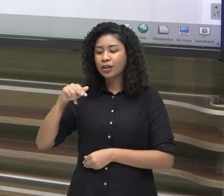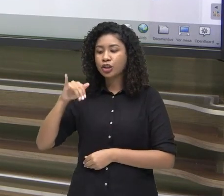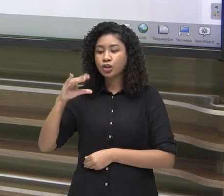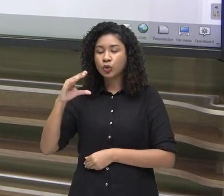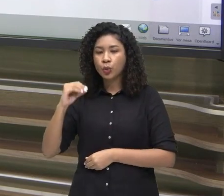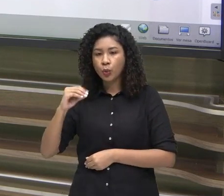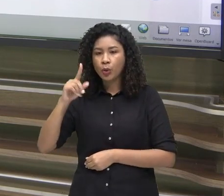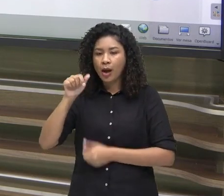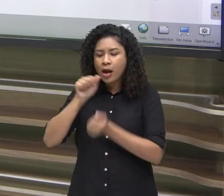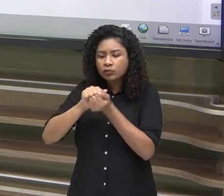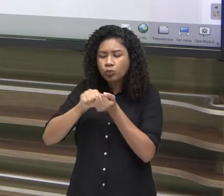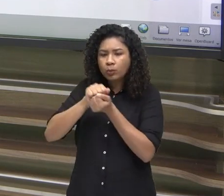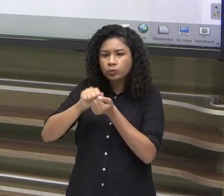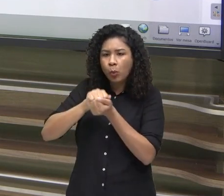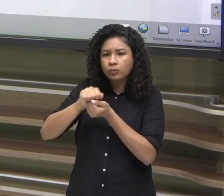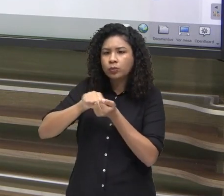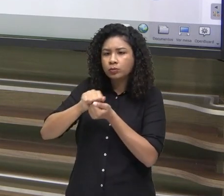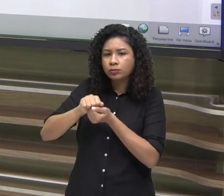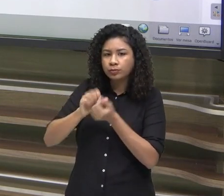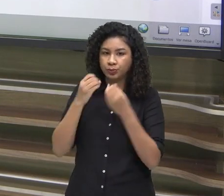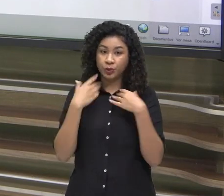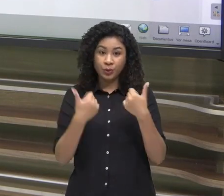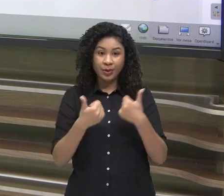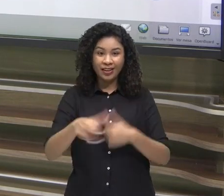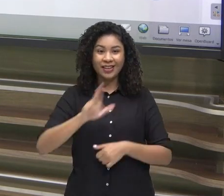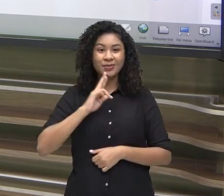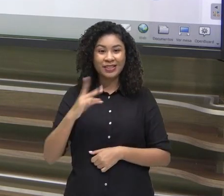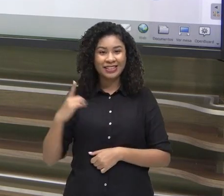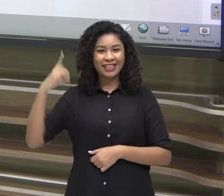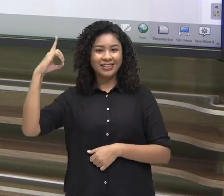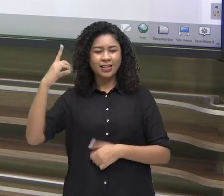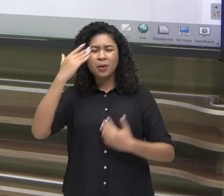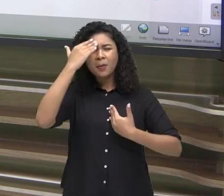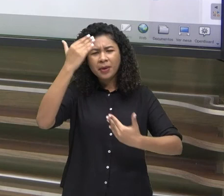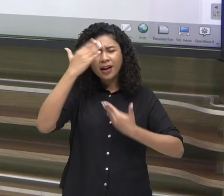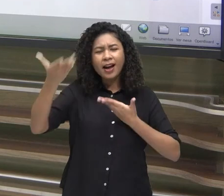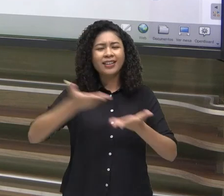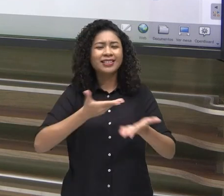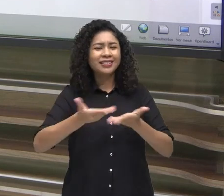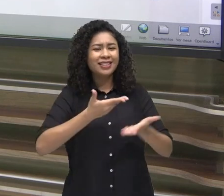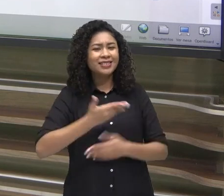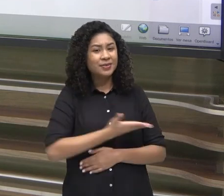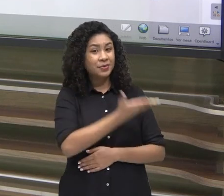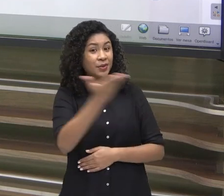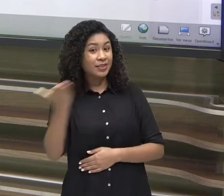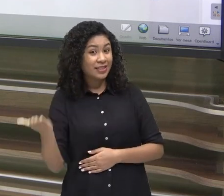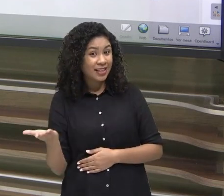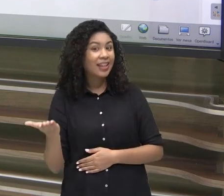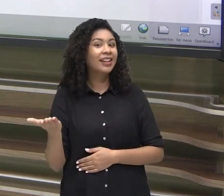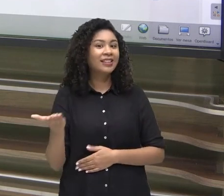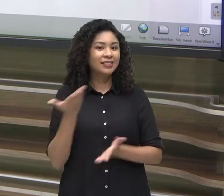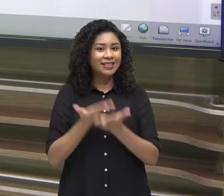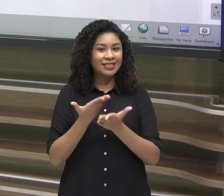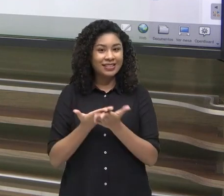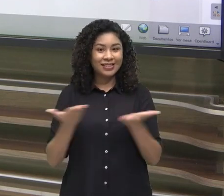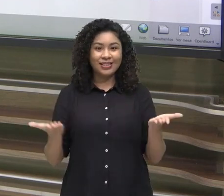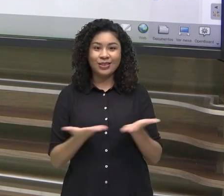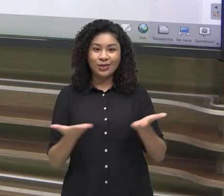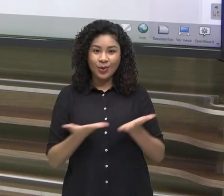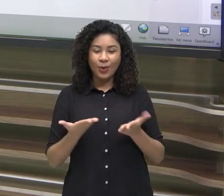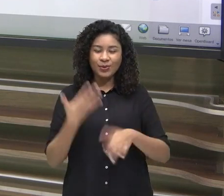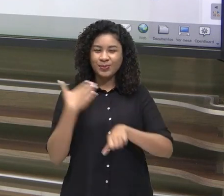né? Certo? Resposta letra D. Muito obrigado aí a participação de todos vocês aí na nossa aula de hoje, no